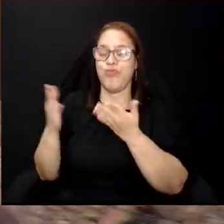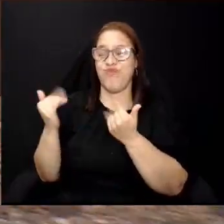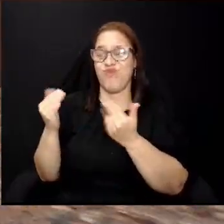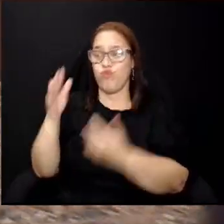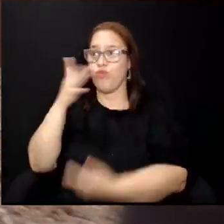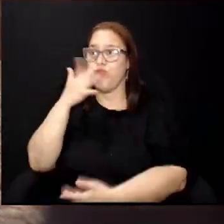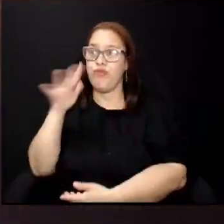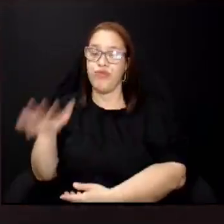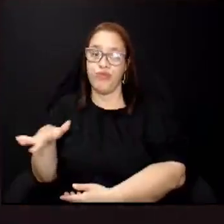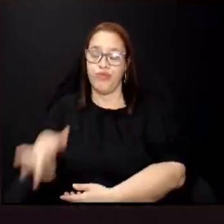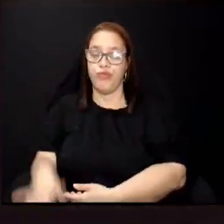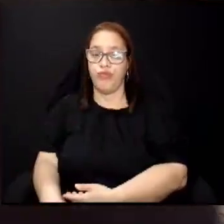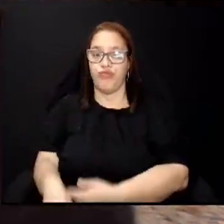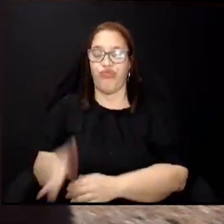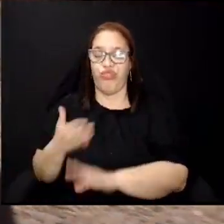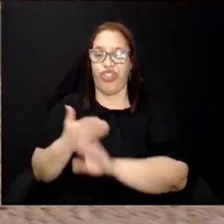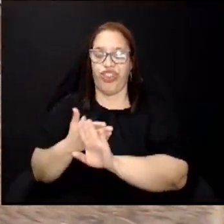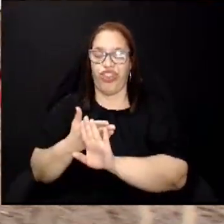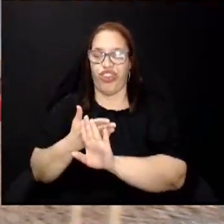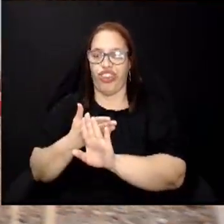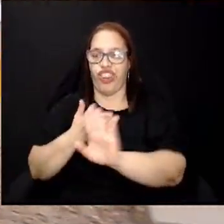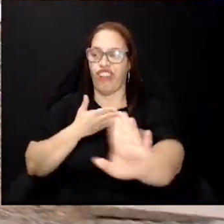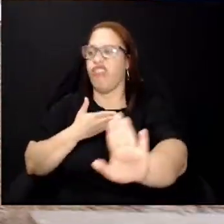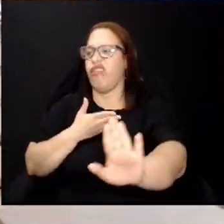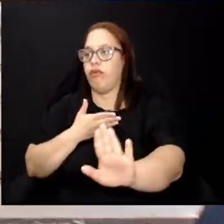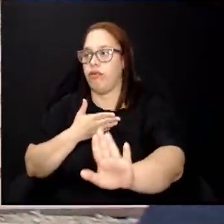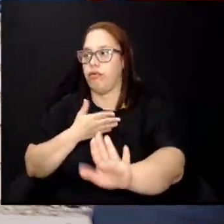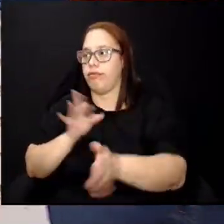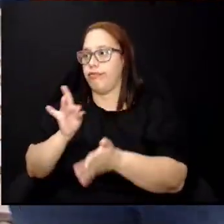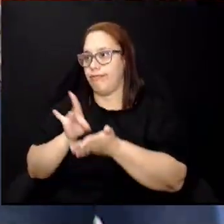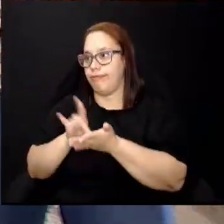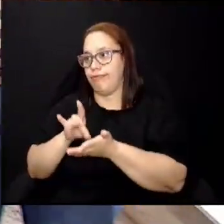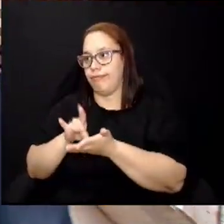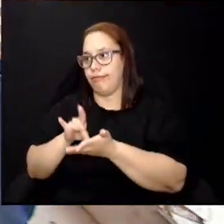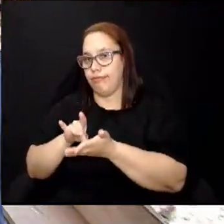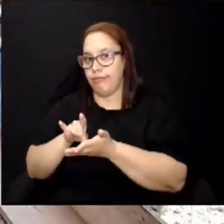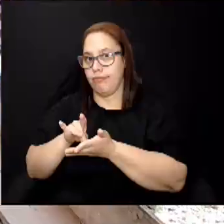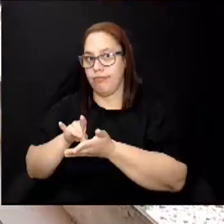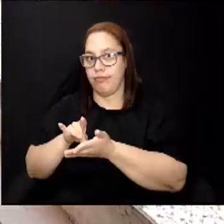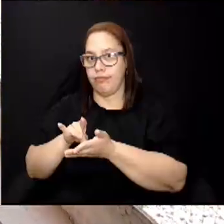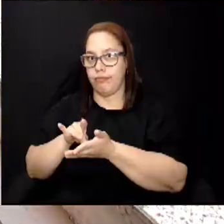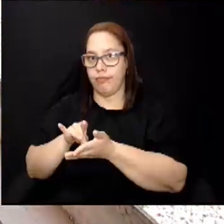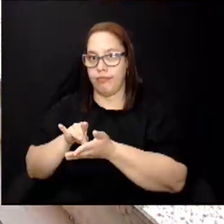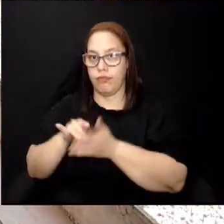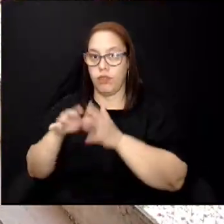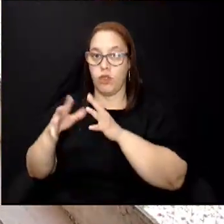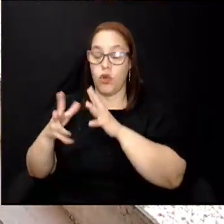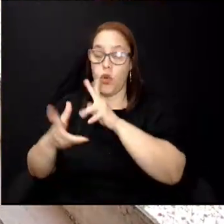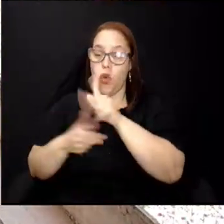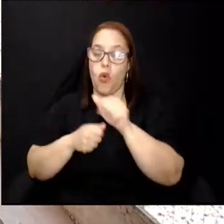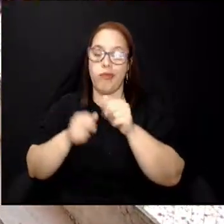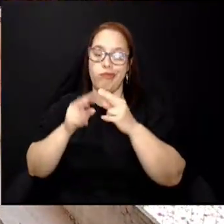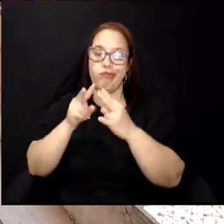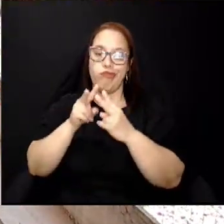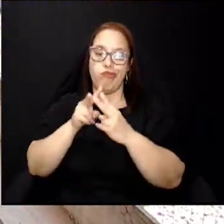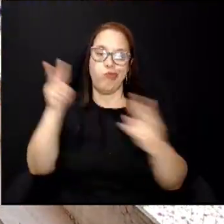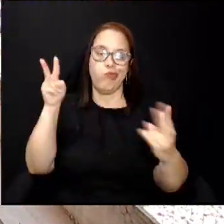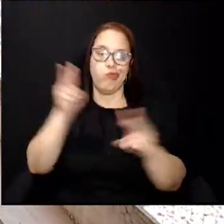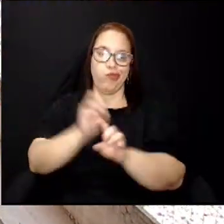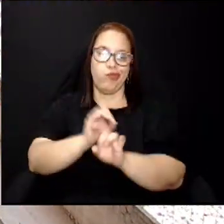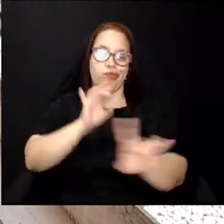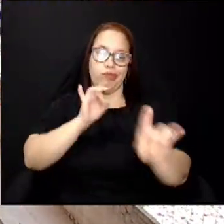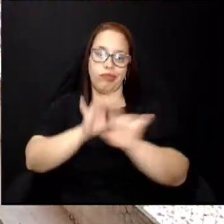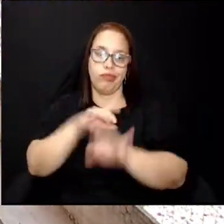muito distante até da realidade. Sim. Né? Então o mundo virtual que a gente proporcionou para nós e para eles